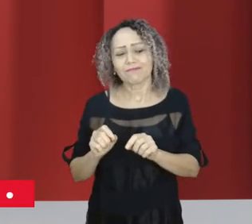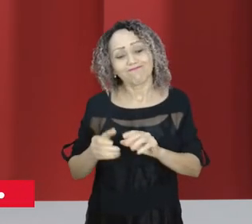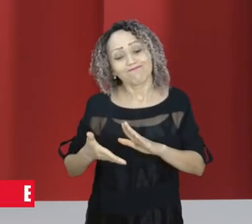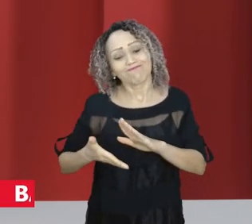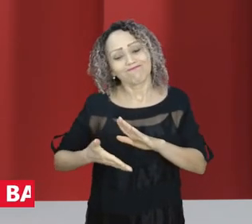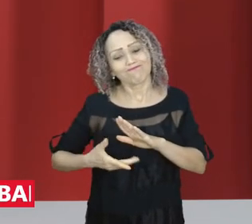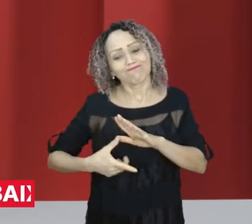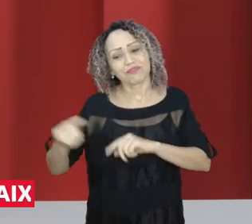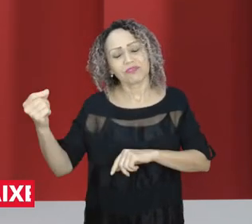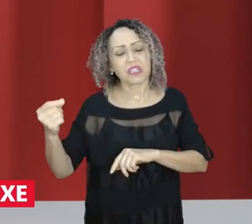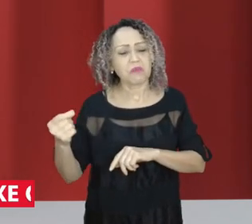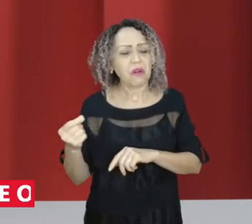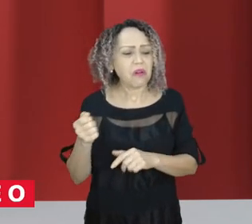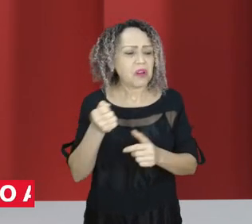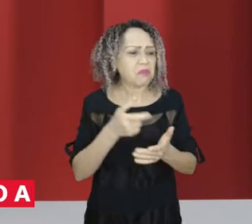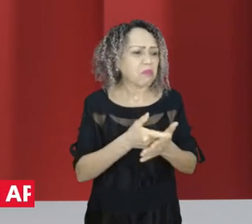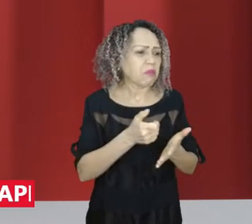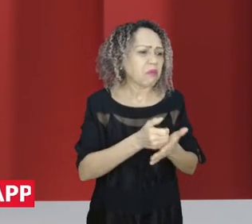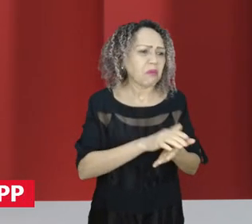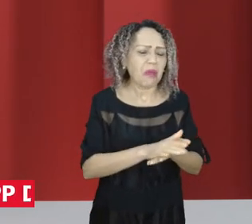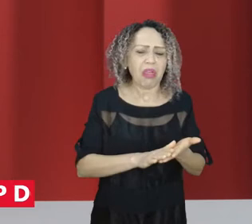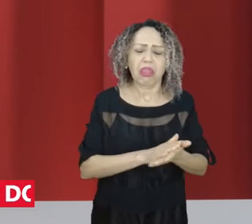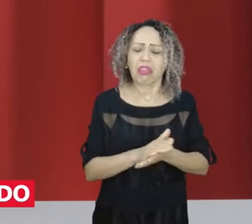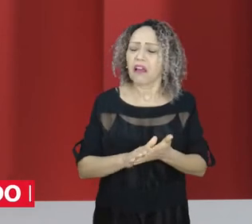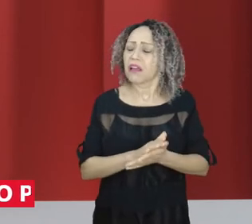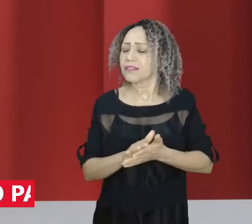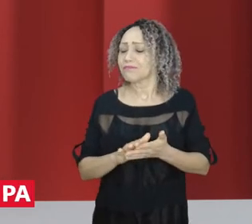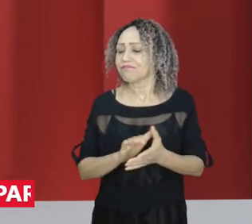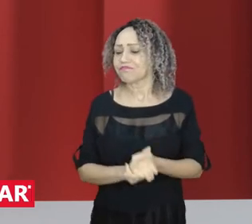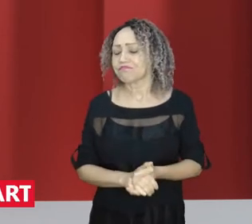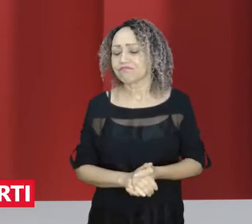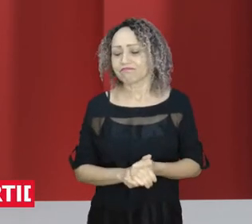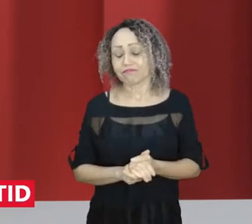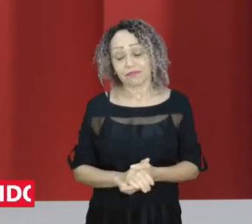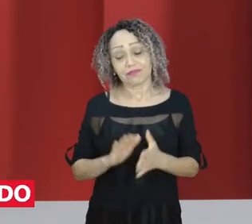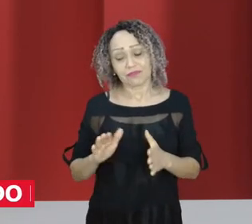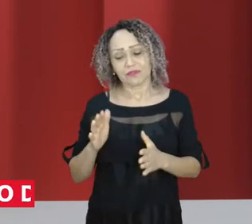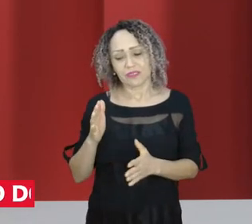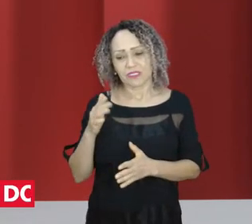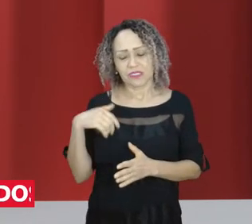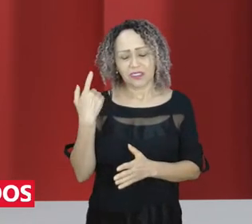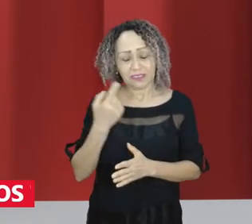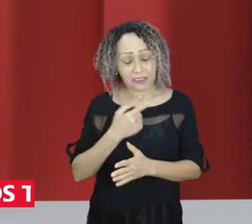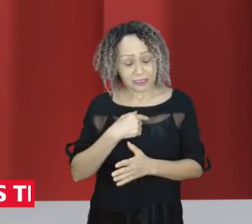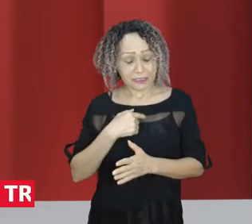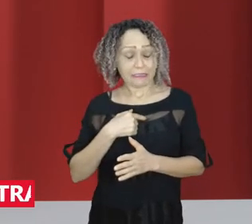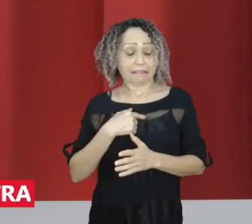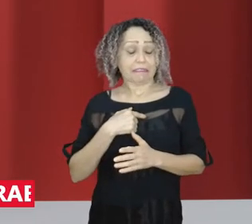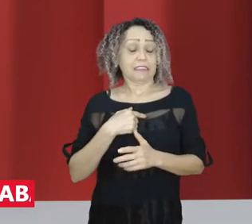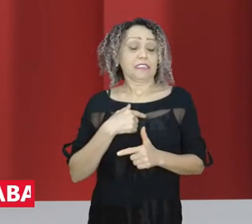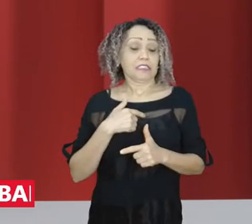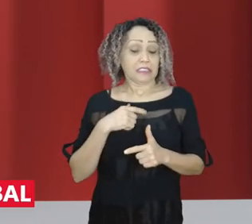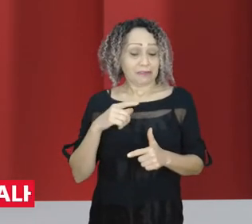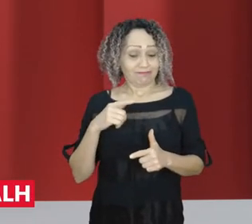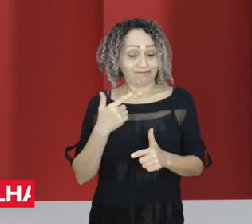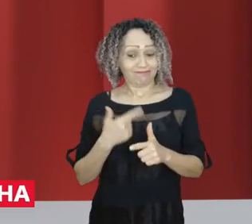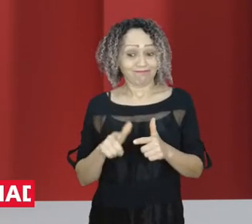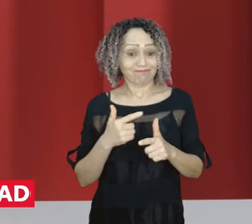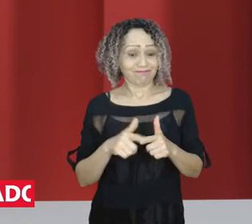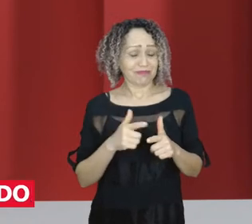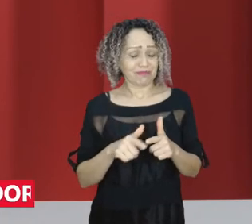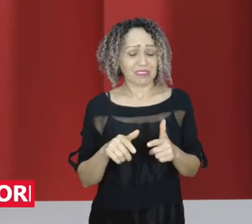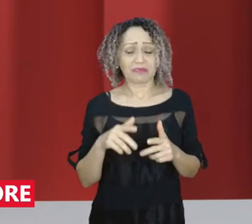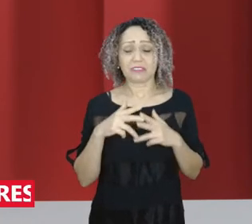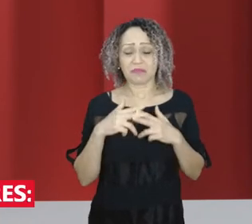sequer podem fazer esse trajeto aí, essa visita, essa pesquisa de preços. A gente está numa situação muito complicada, muito